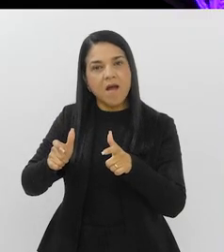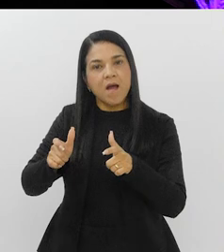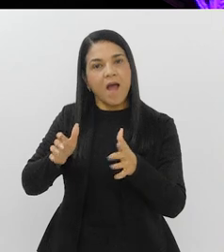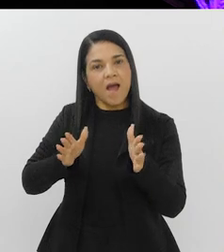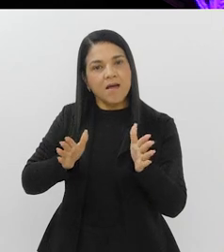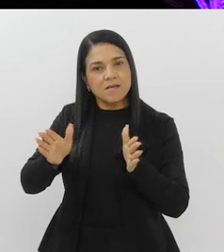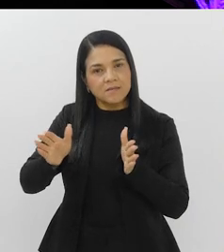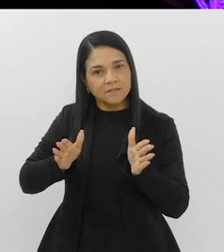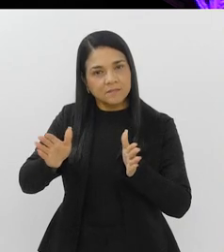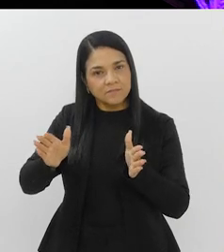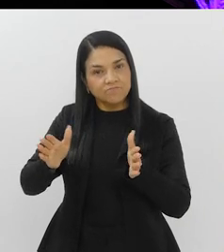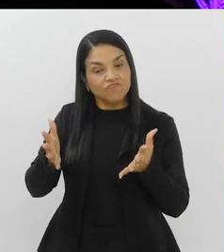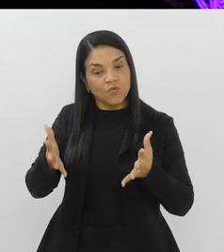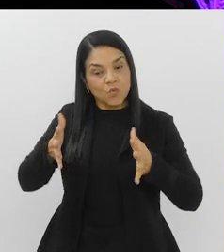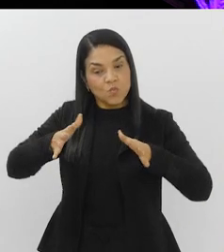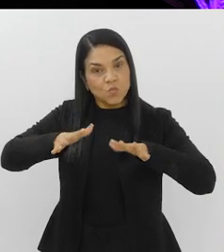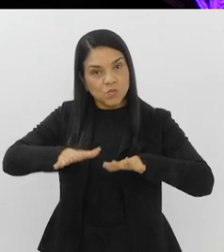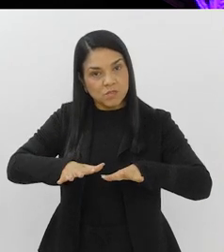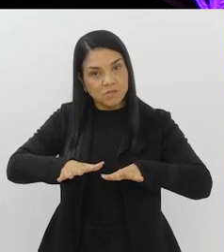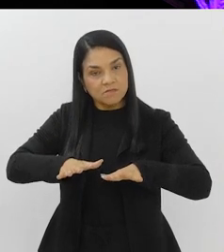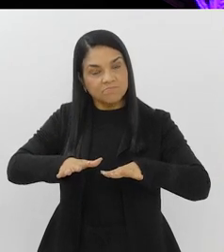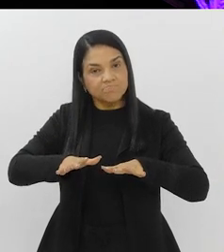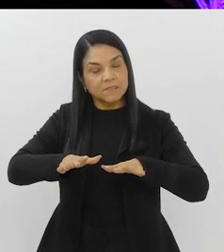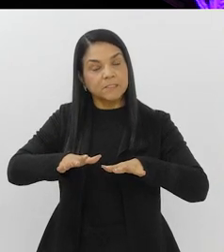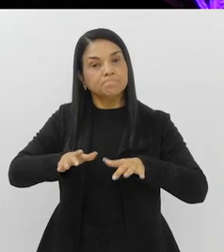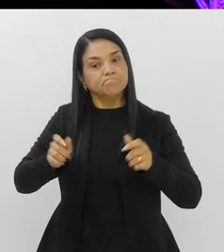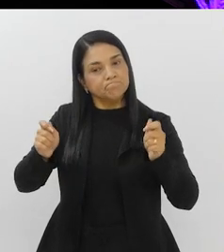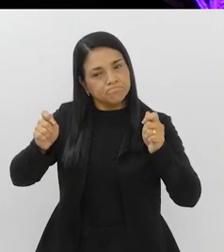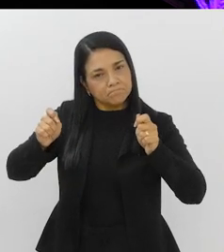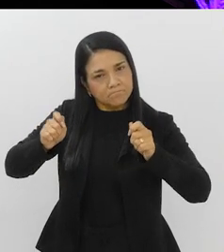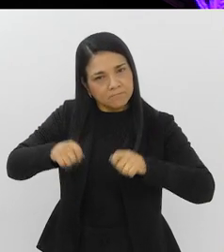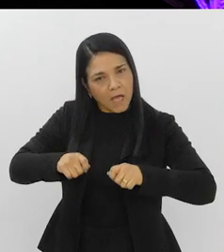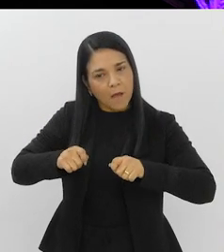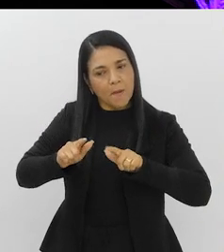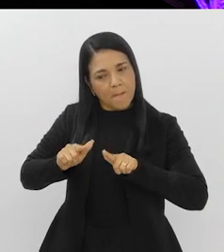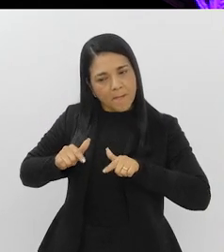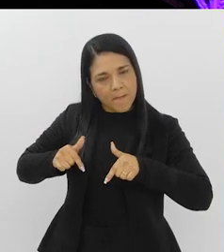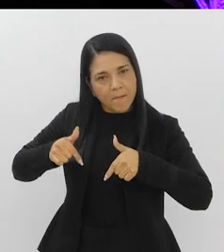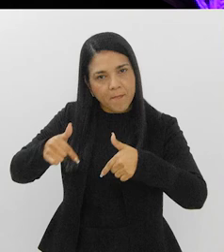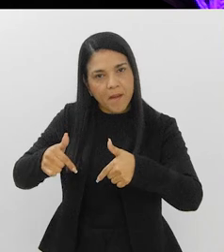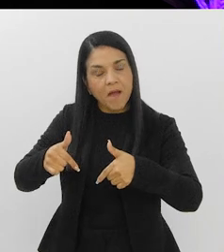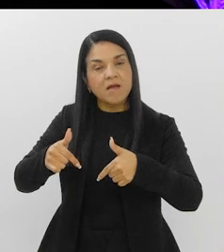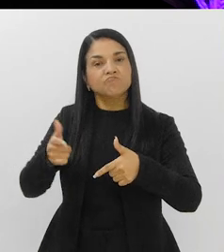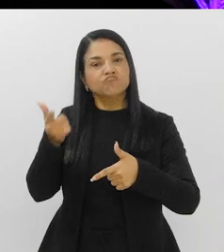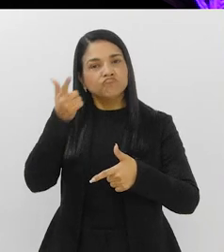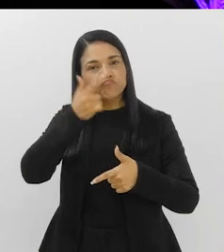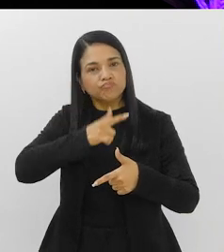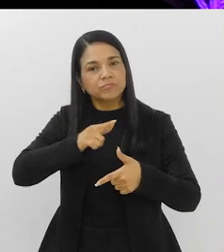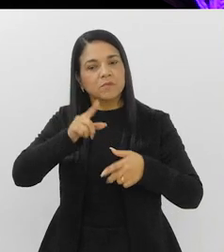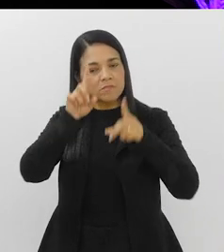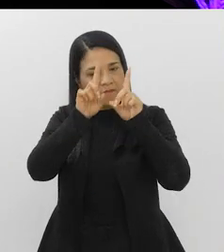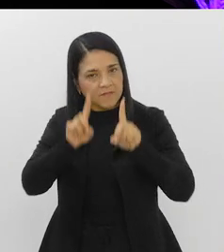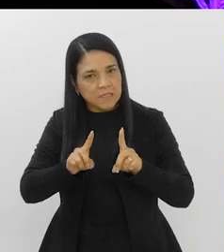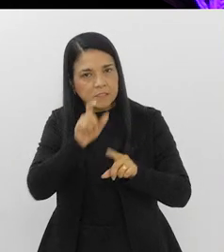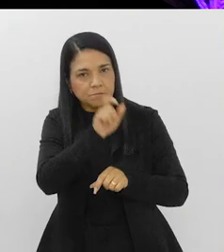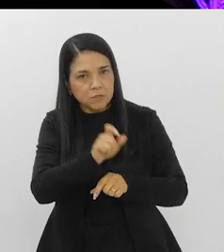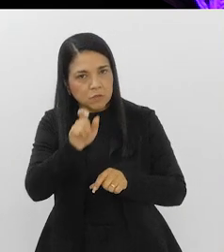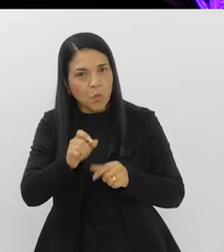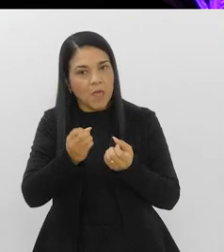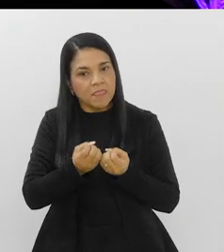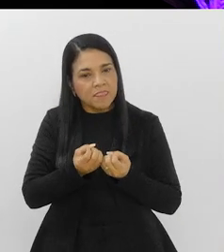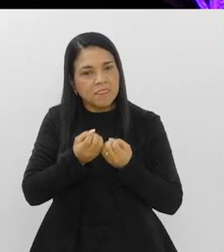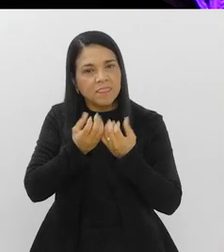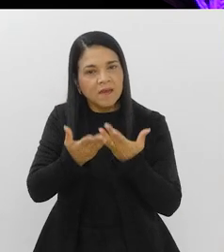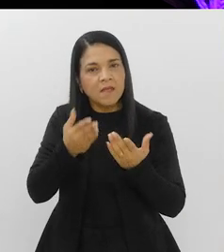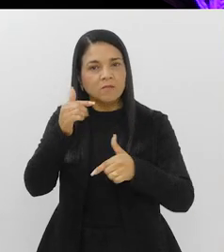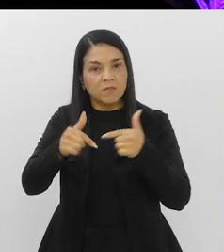e acessível inclusivo que nos permita aplicar isso aí a gente vai conseguir entregar sabe eu acho que